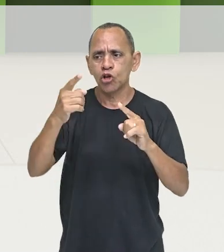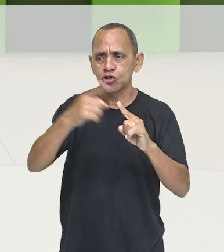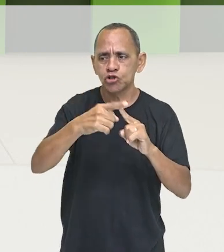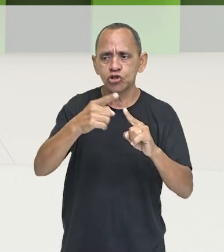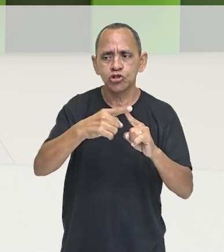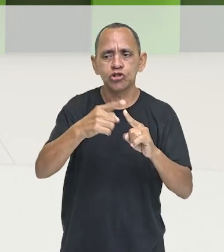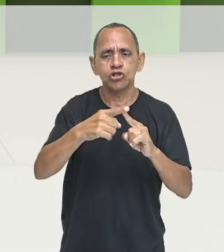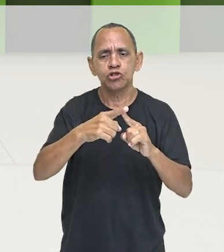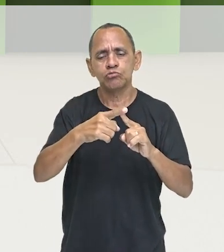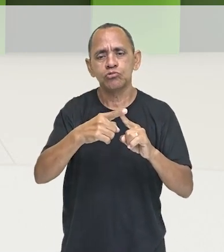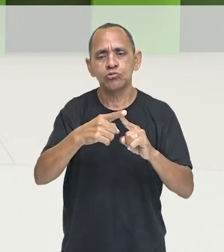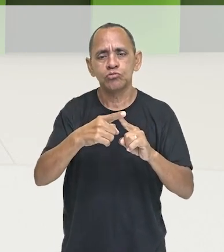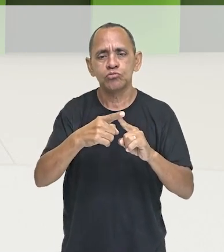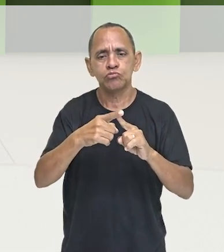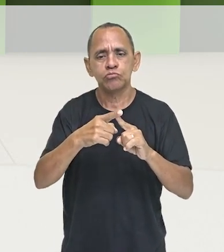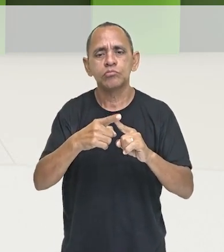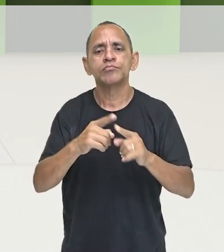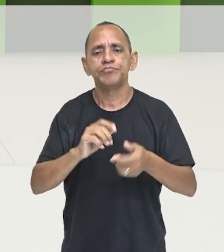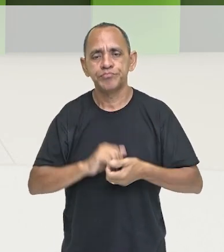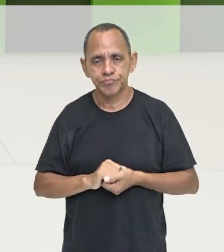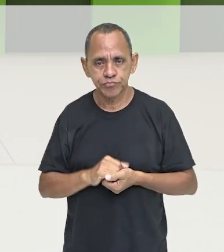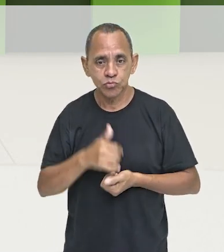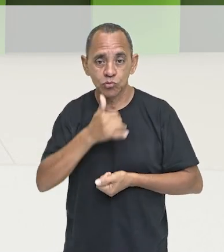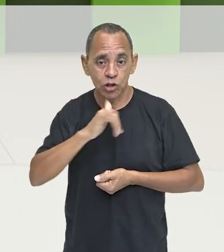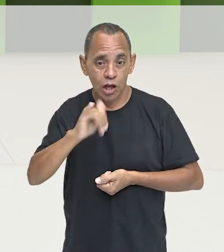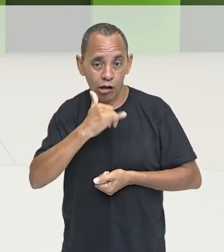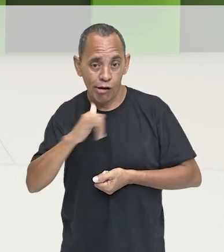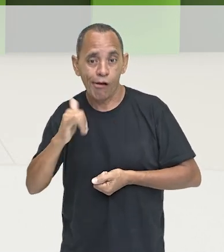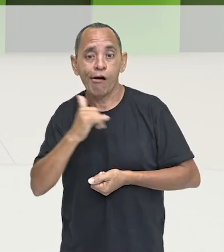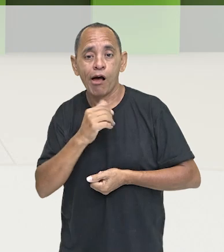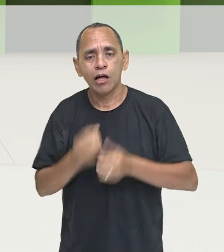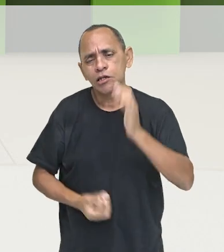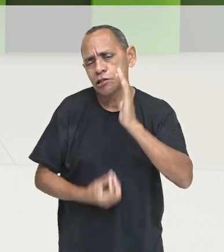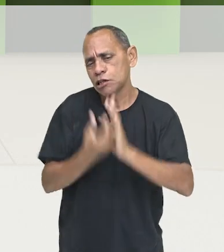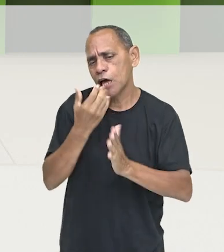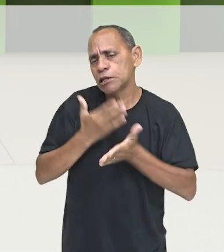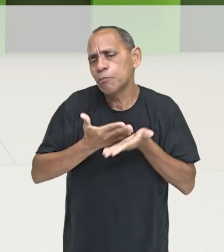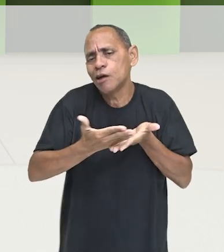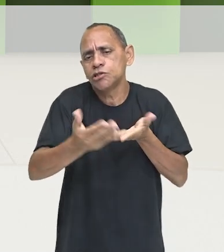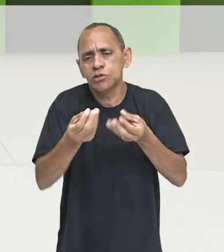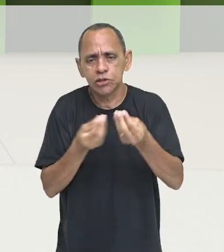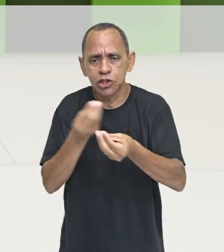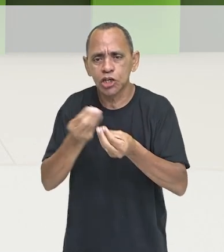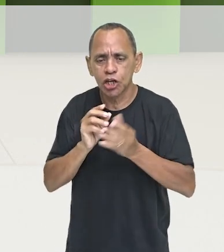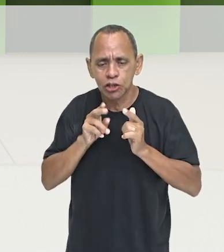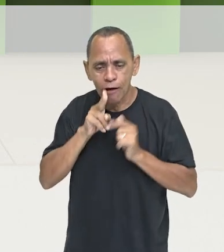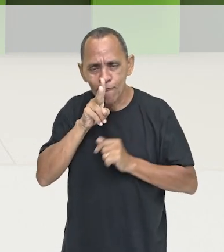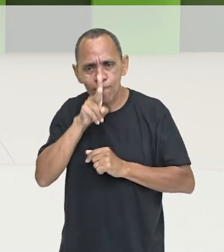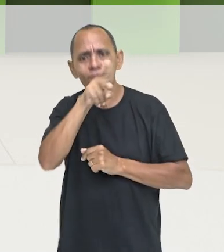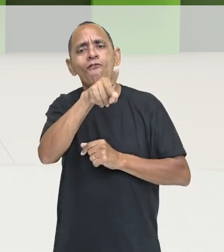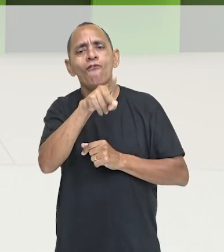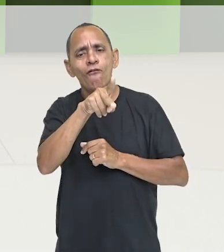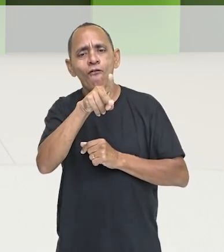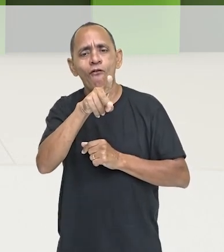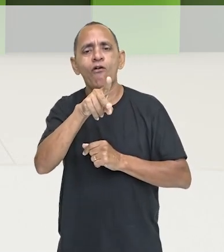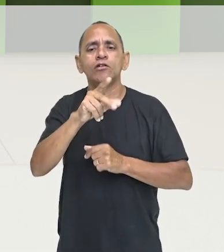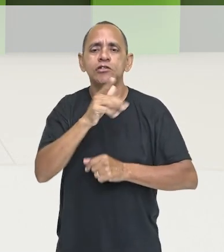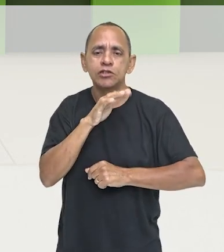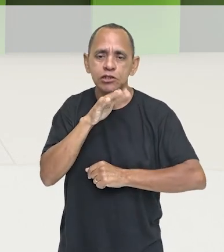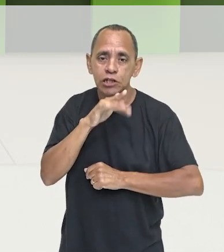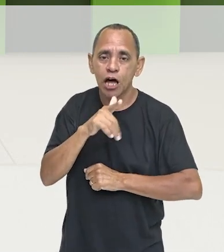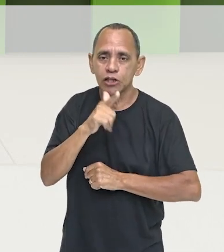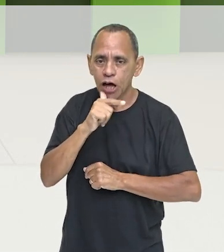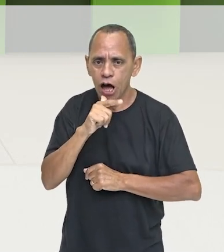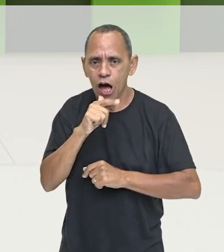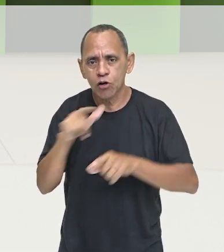eletricidade gerada da força das águas, né? Na verdade, é a energia potencial que está acumulada